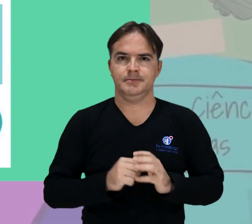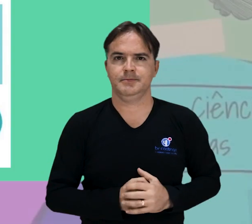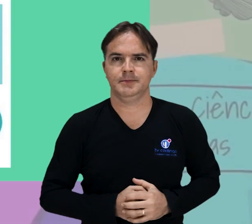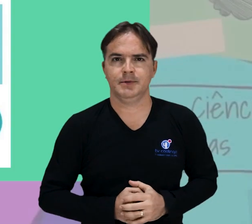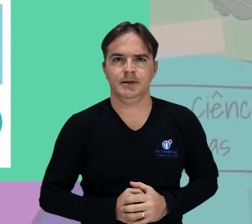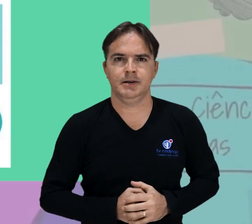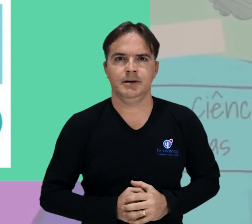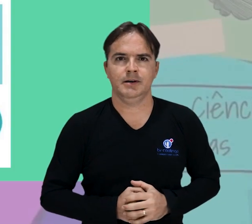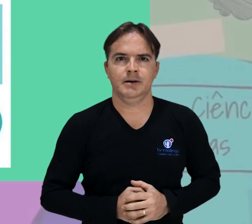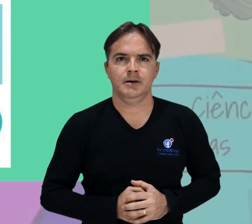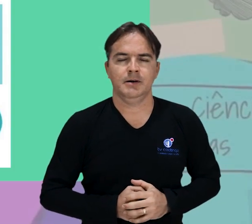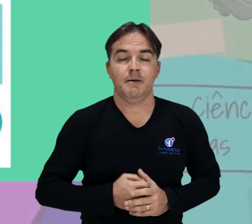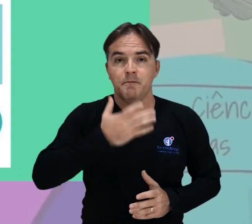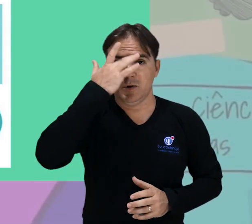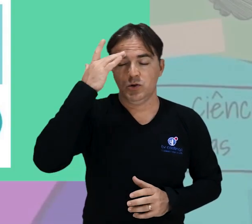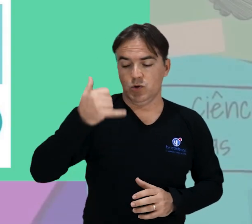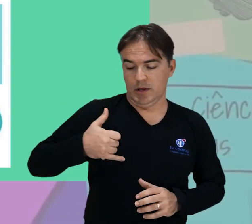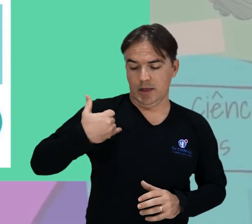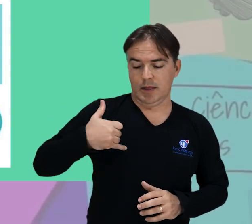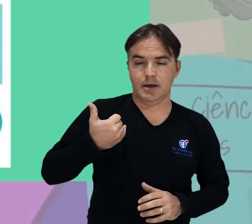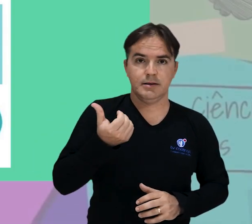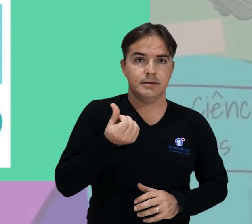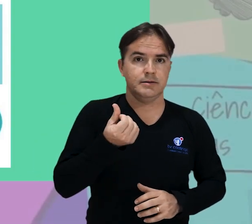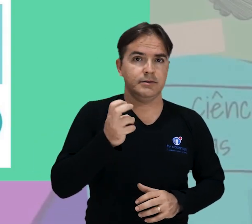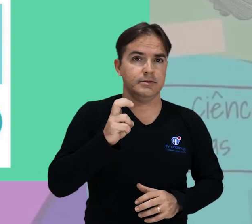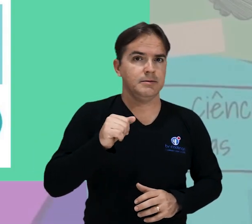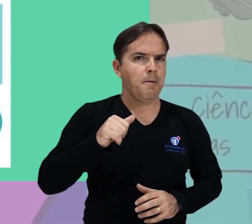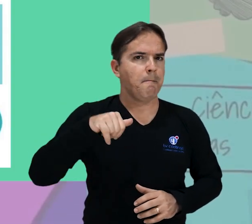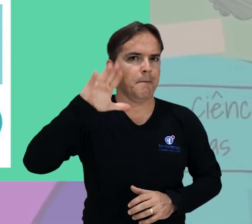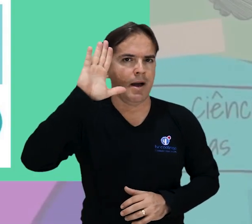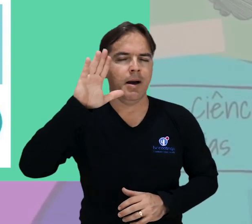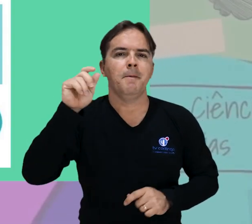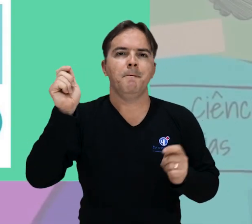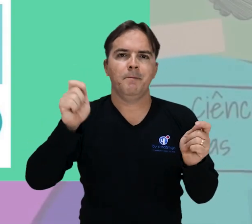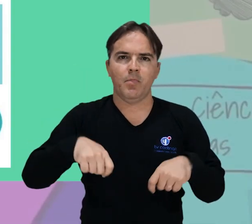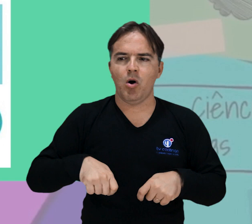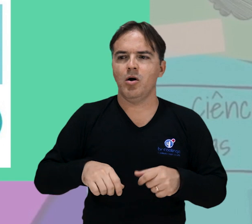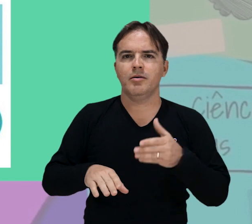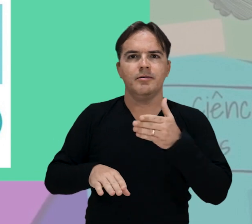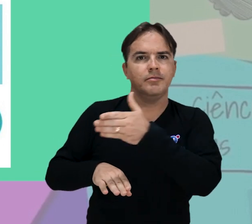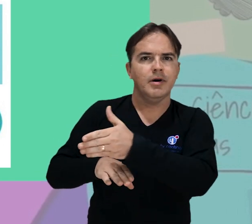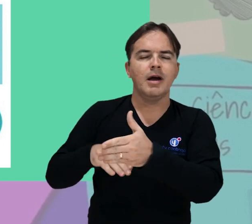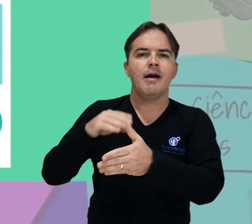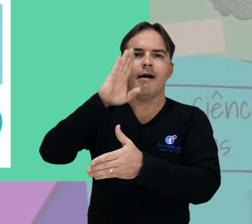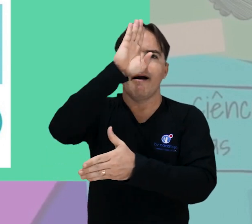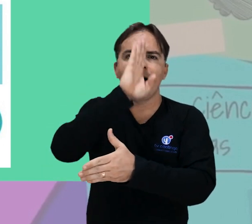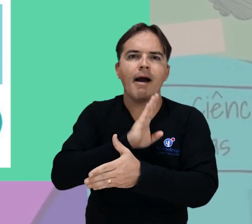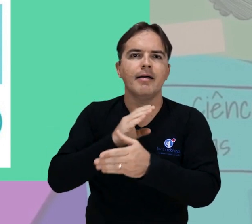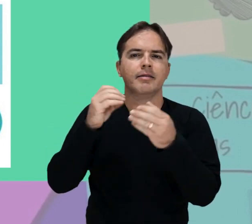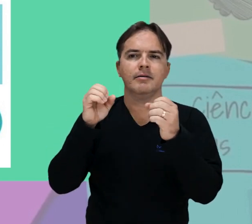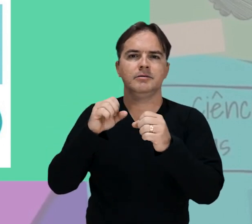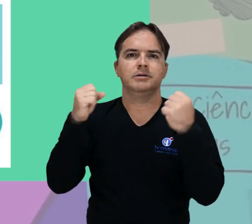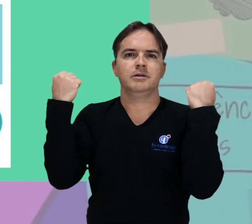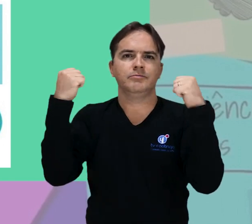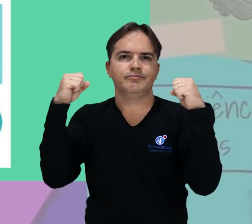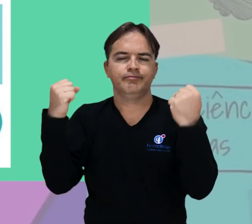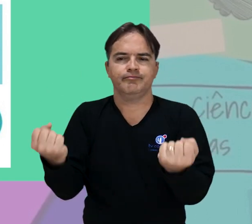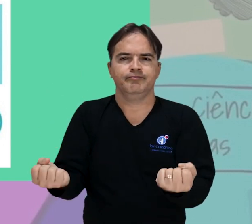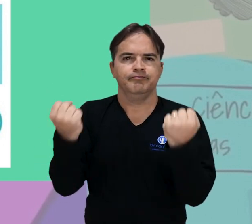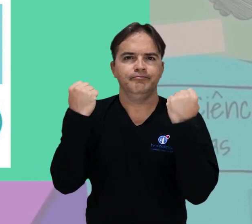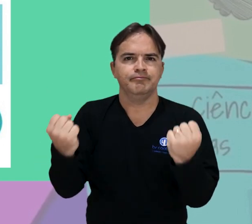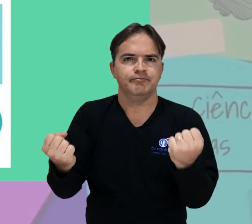pessoas com mais de 65 anos podem participar de aulas gratuitas de musculação por meio do projeto